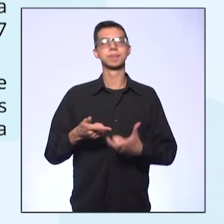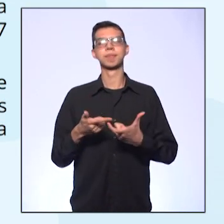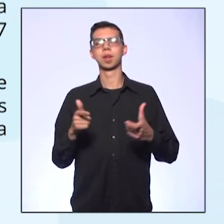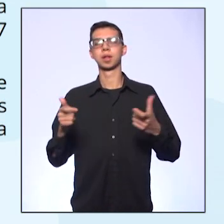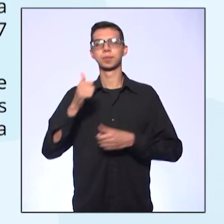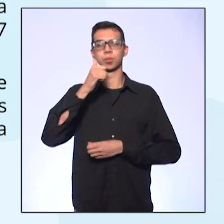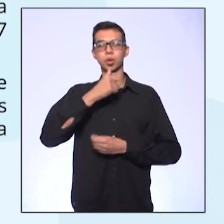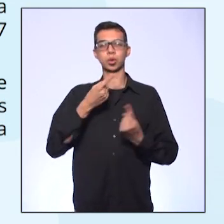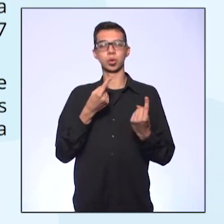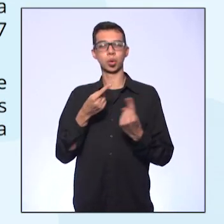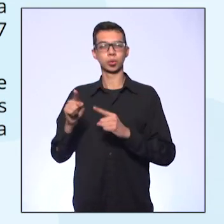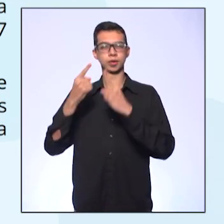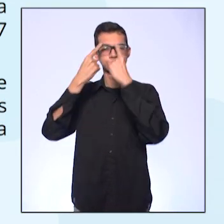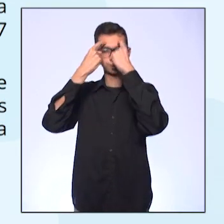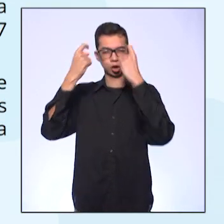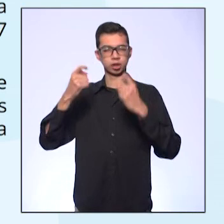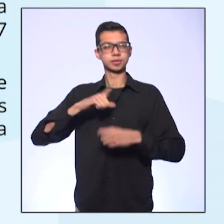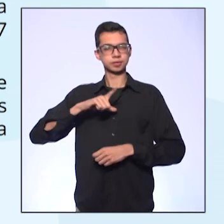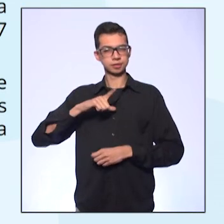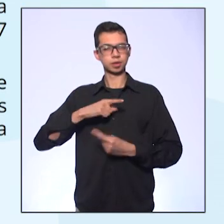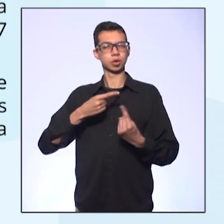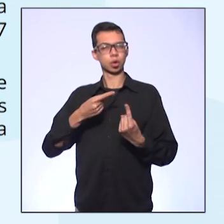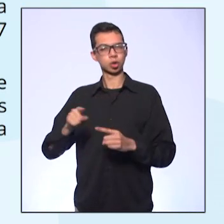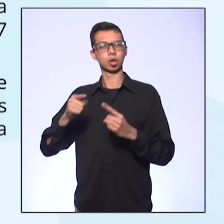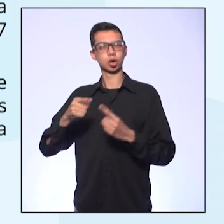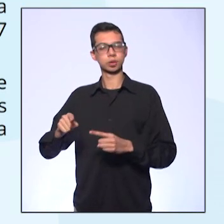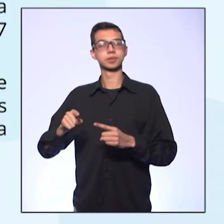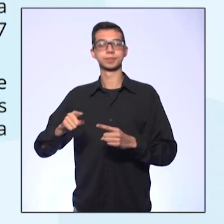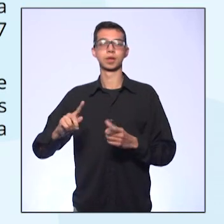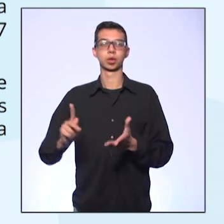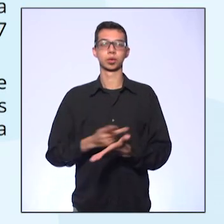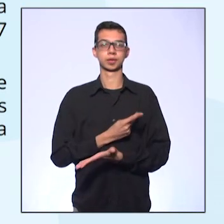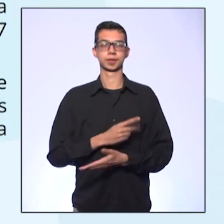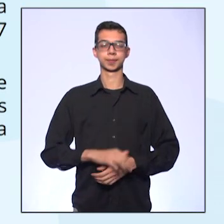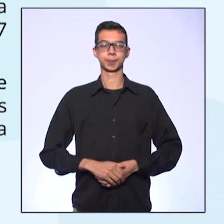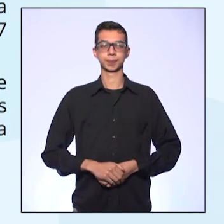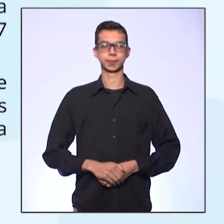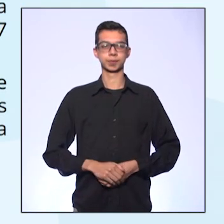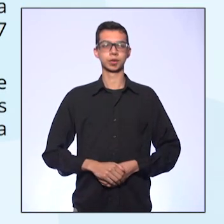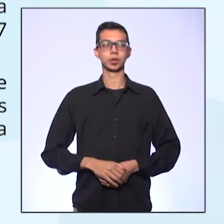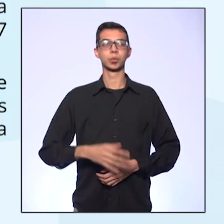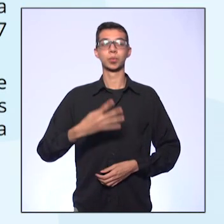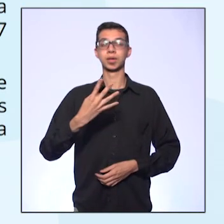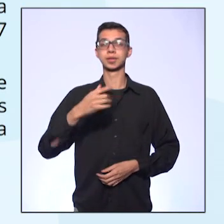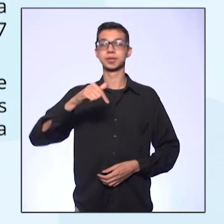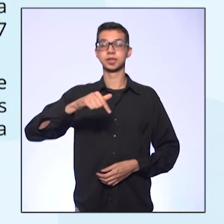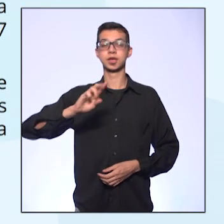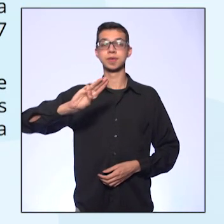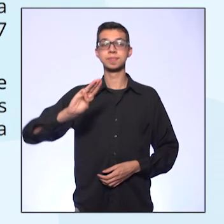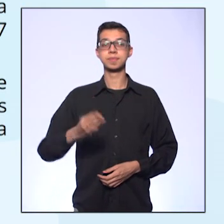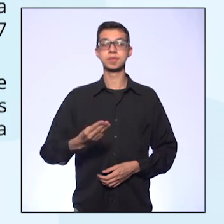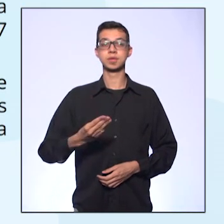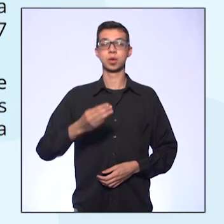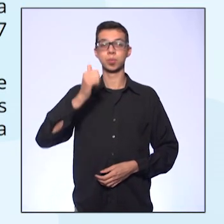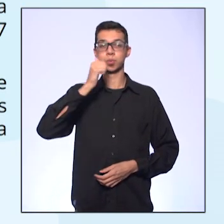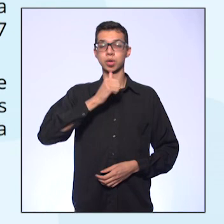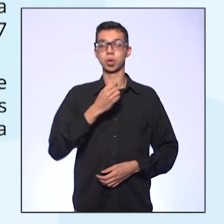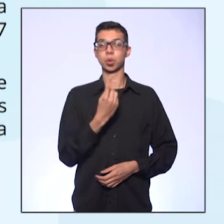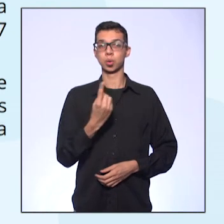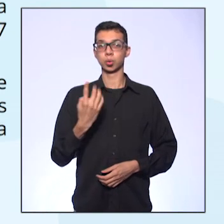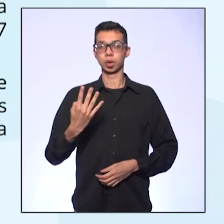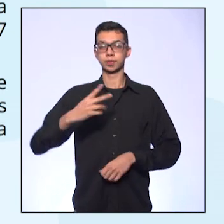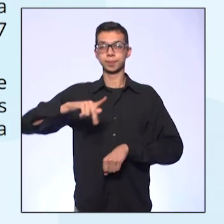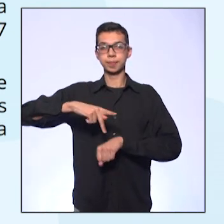E 47 milhões de mulheres em 114 países de renda média, incluindo o